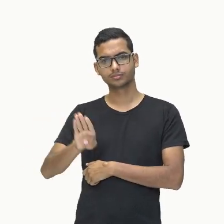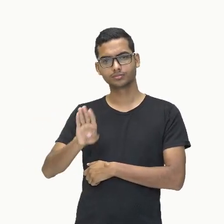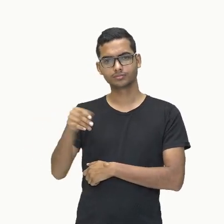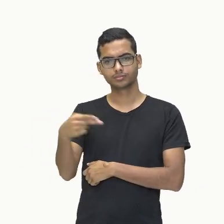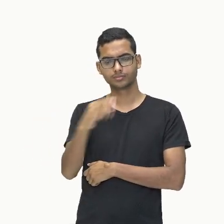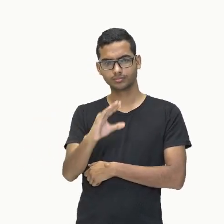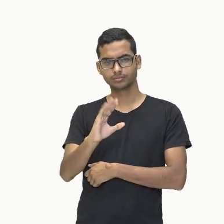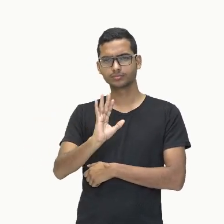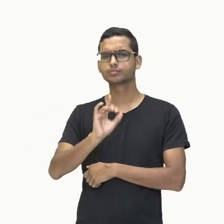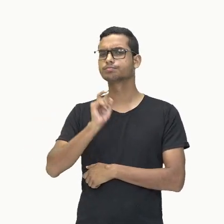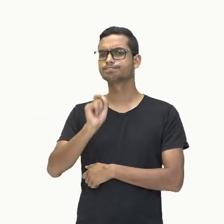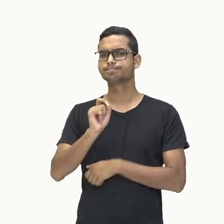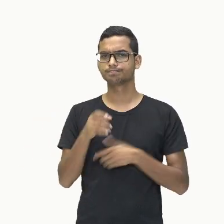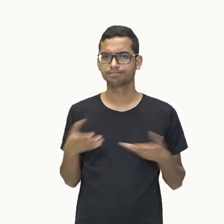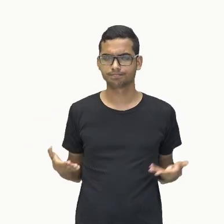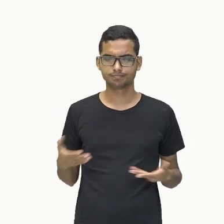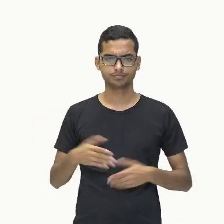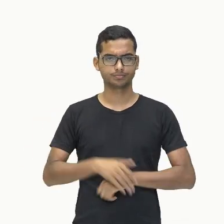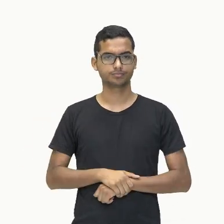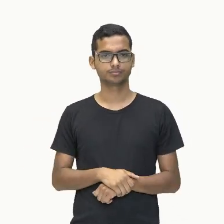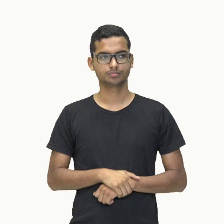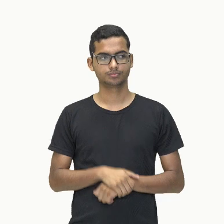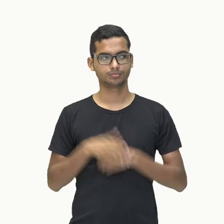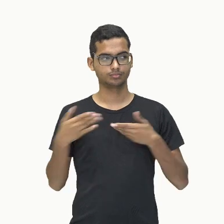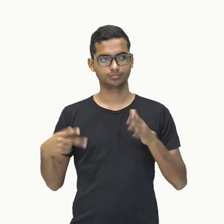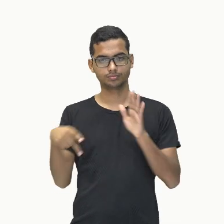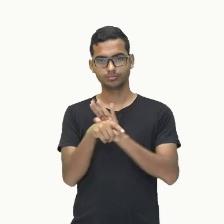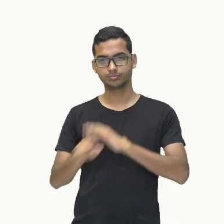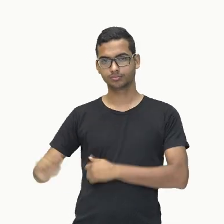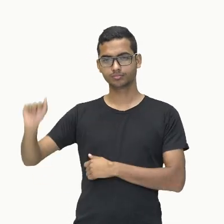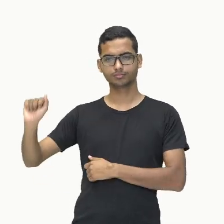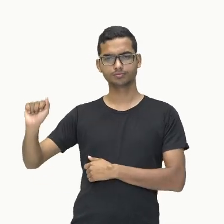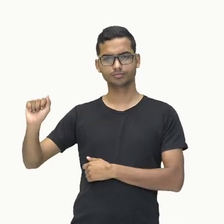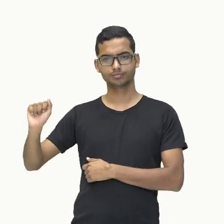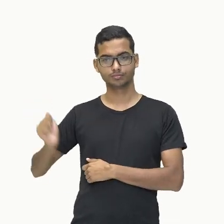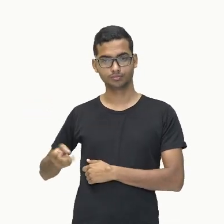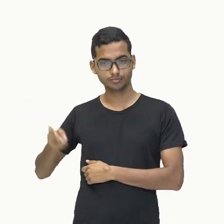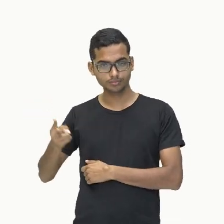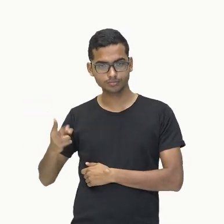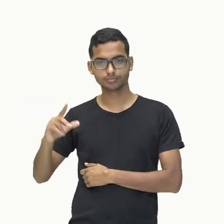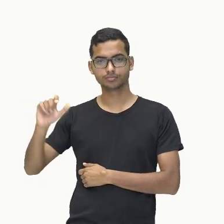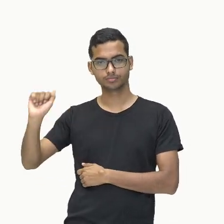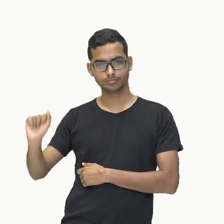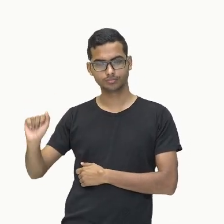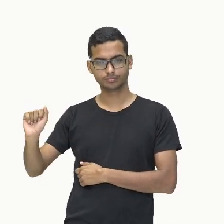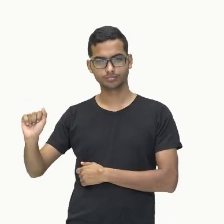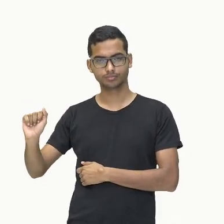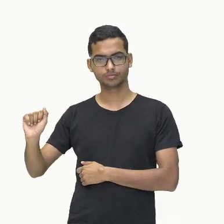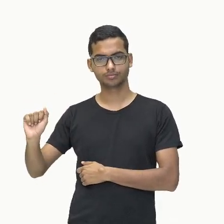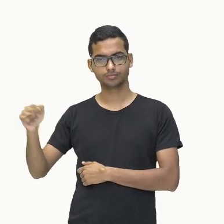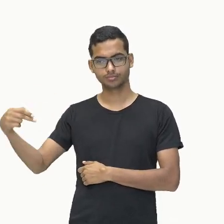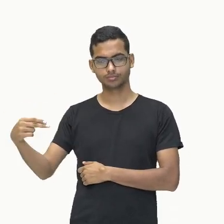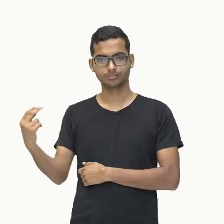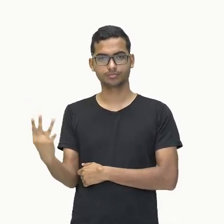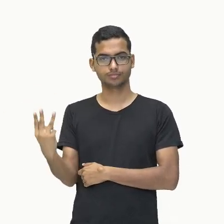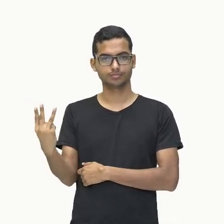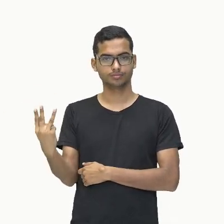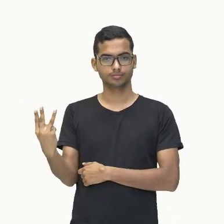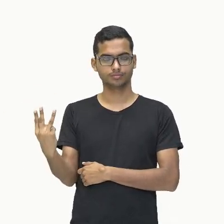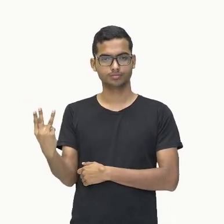aqui. Então, o A é sempre aquele que acompanha o X, né? Então, A vai ser igual a